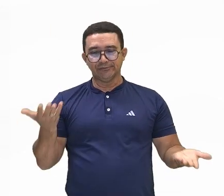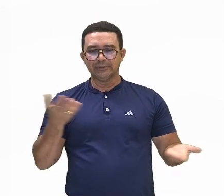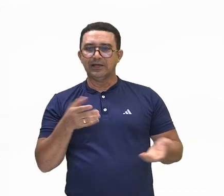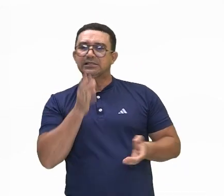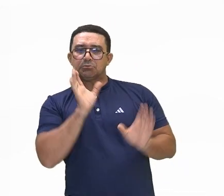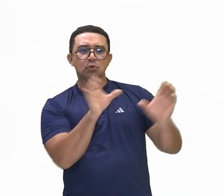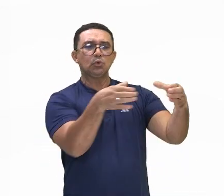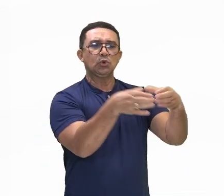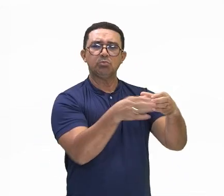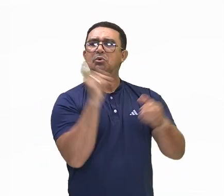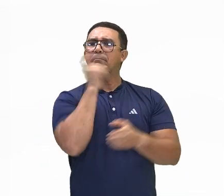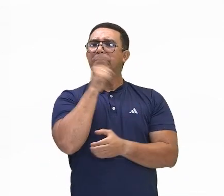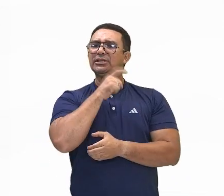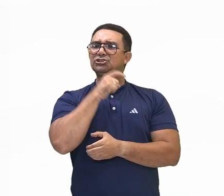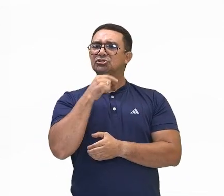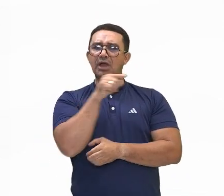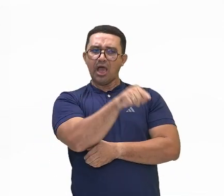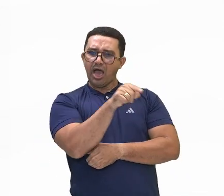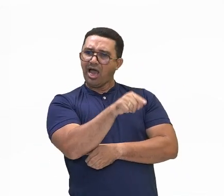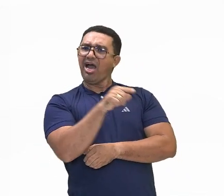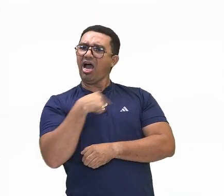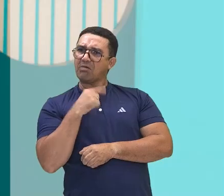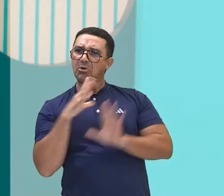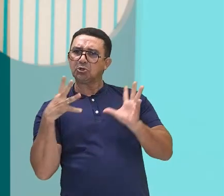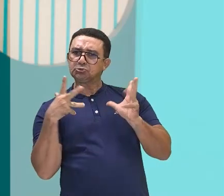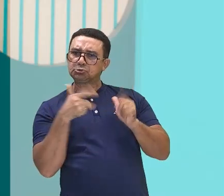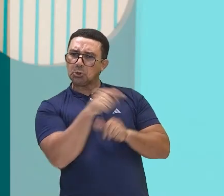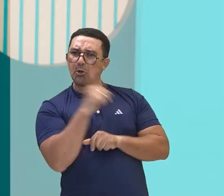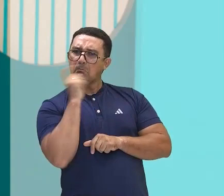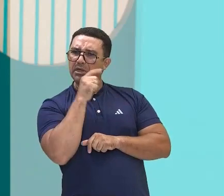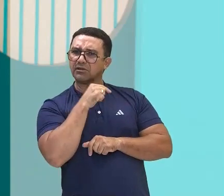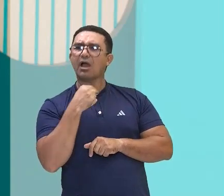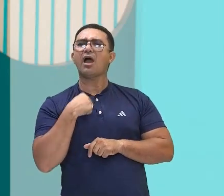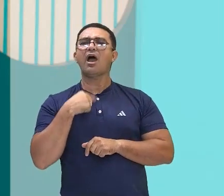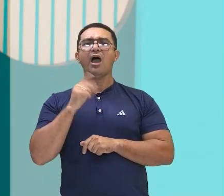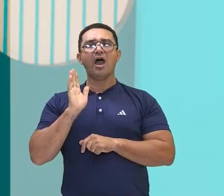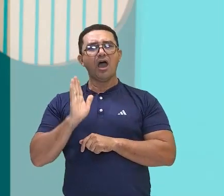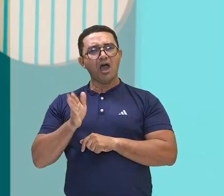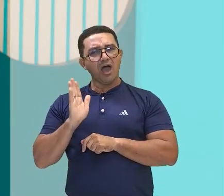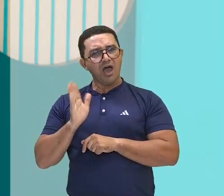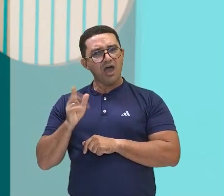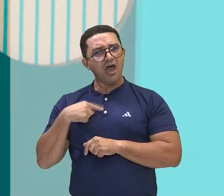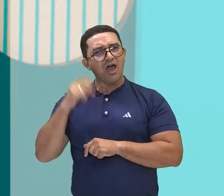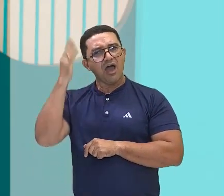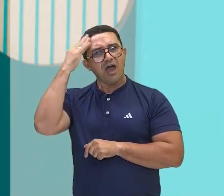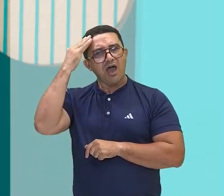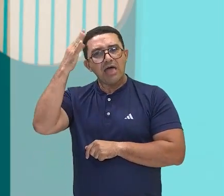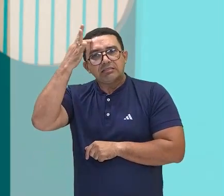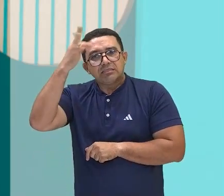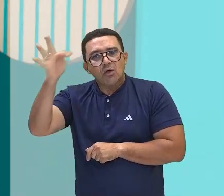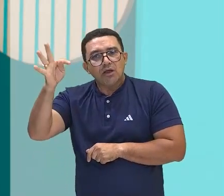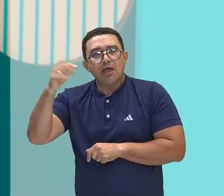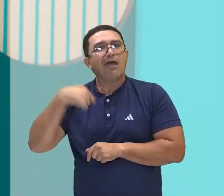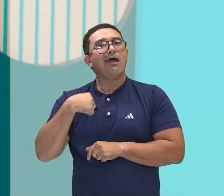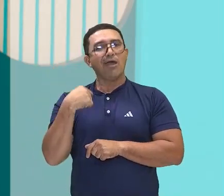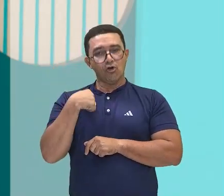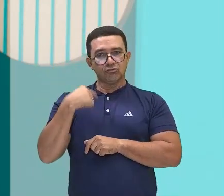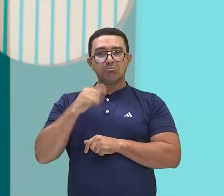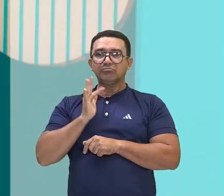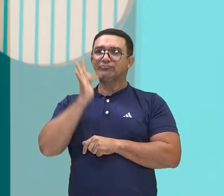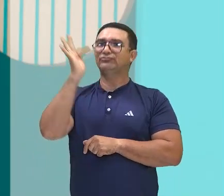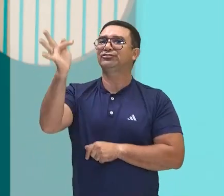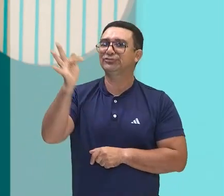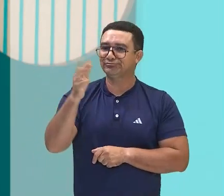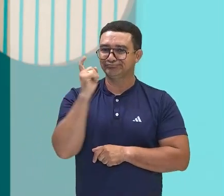mentindo. Então, se nesse ambiente todo mundo está mentindo, então, em teoria, eu vou mentir também. O meio é